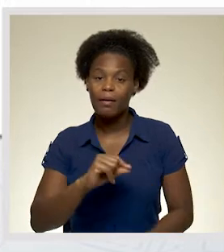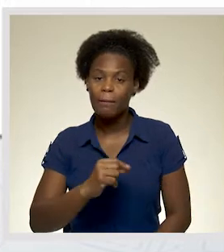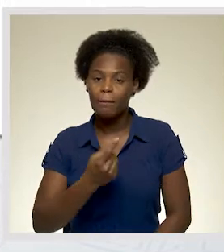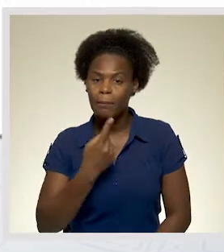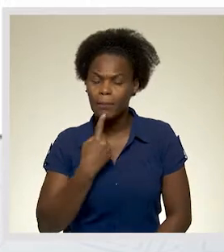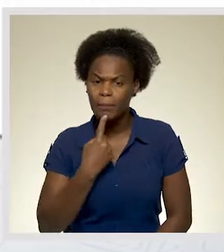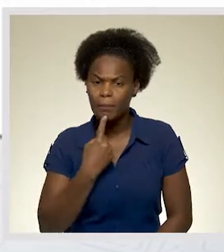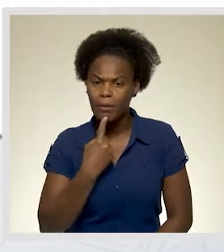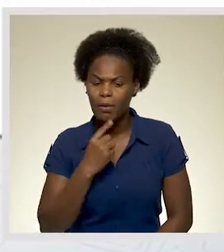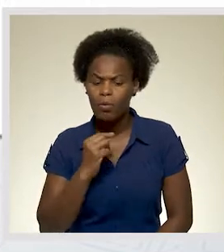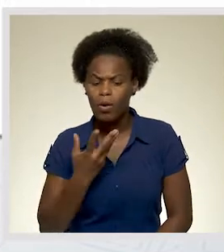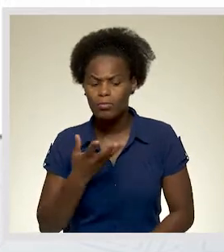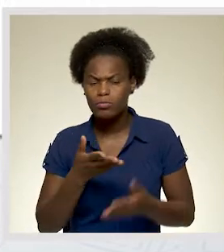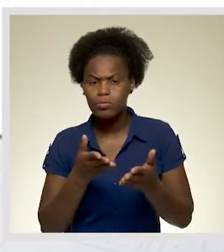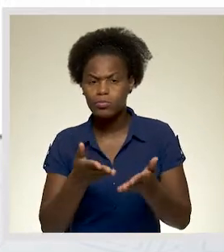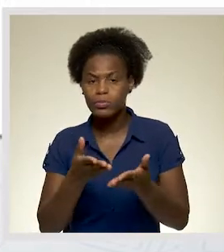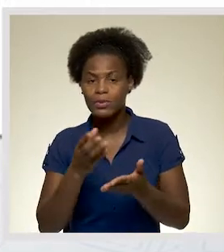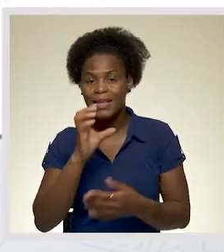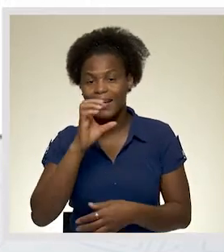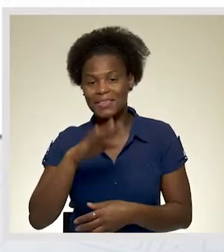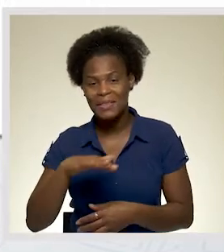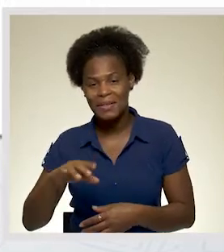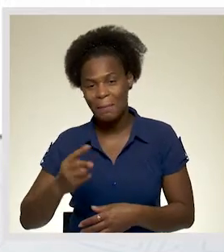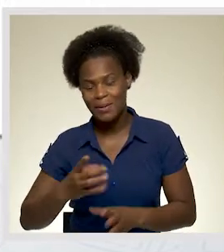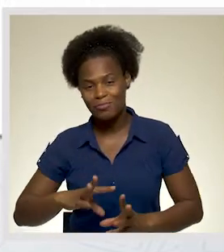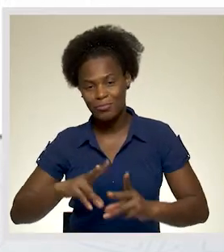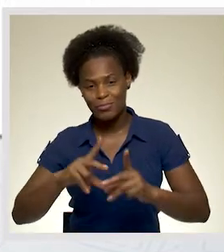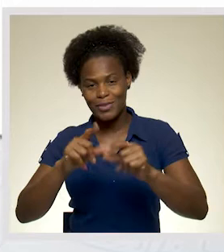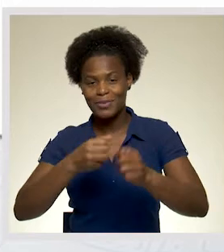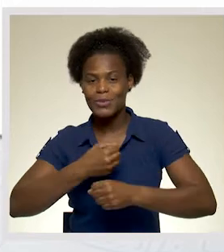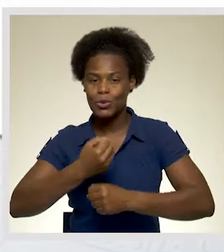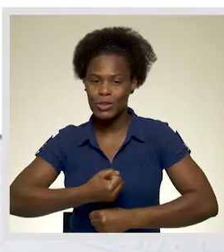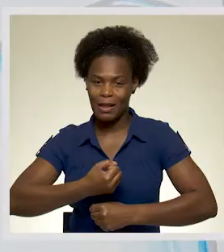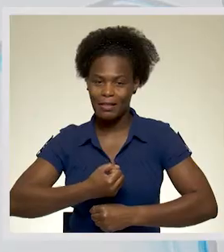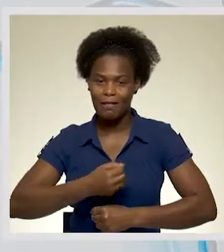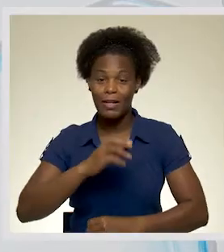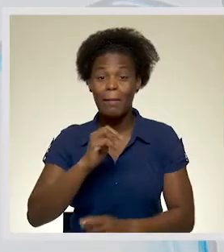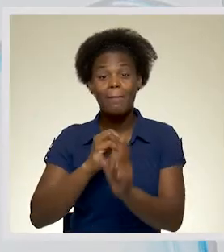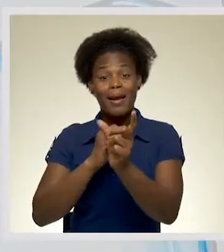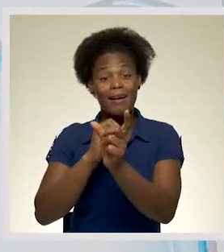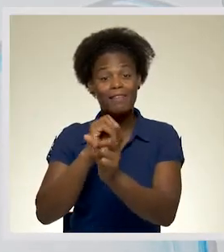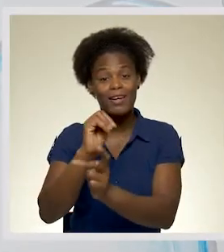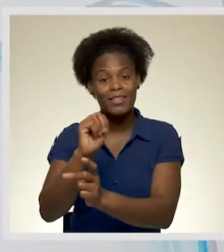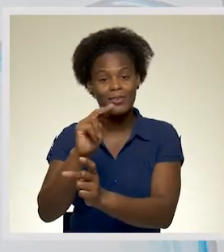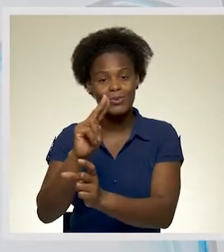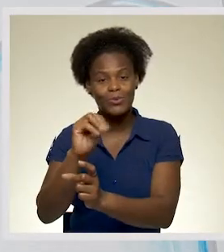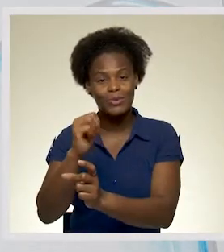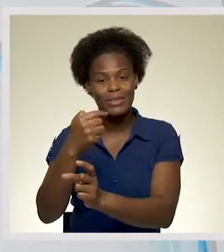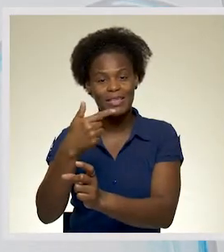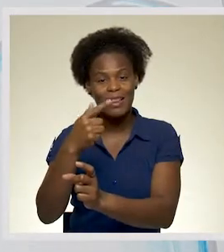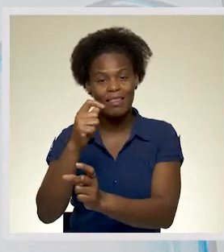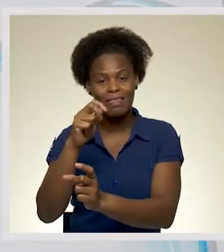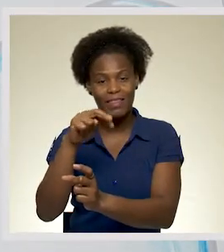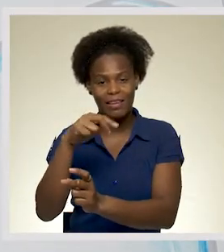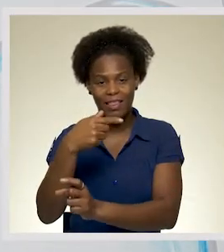compreender a contribuição da ciência para o desenvolvimento sustentável. Antes de iniciar a nossa aula